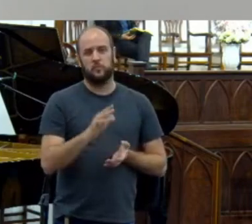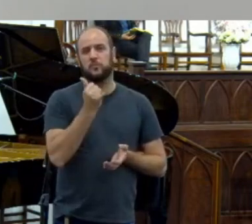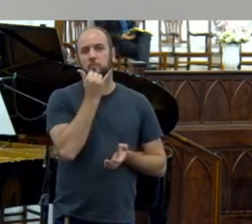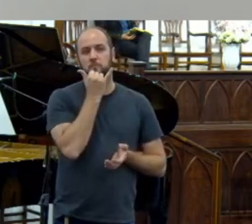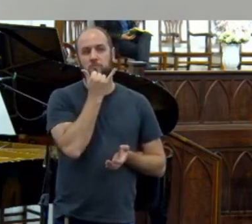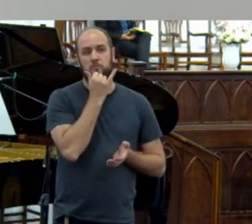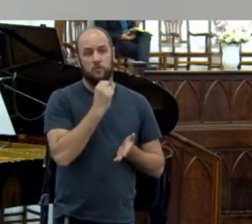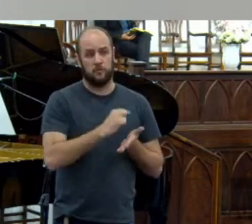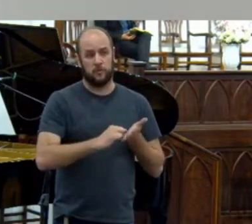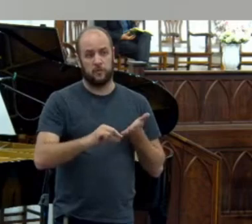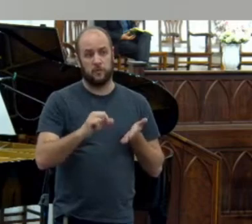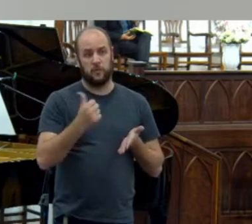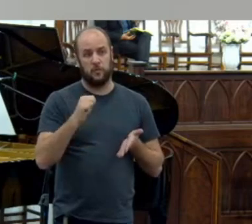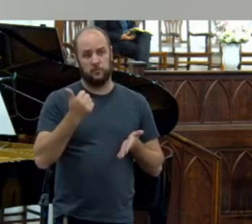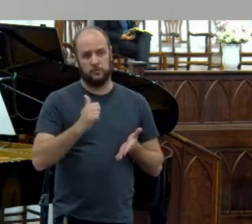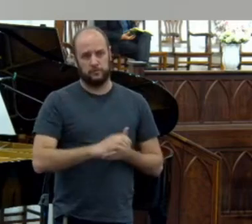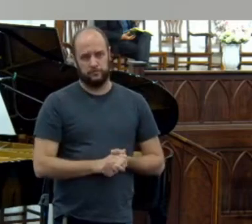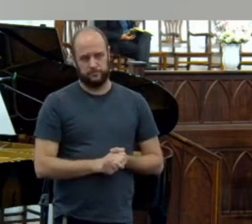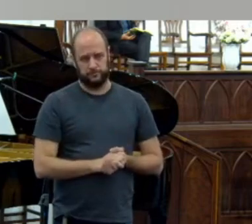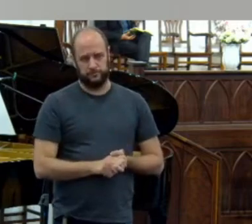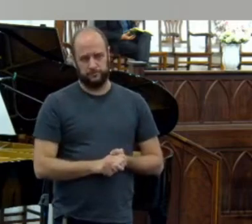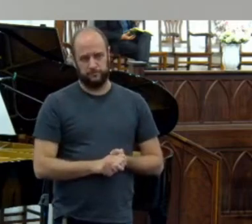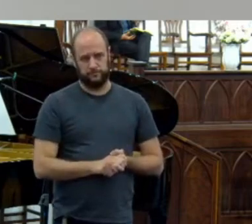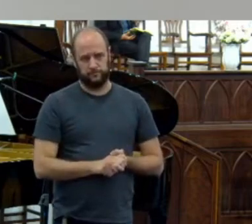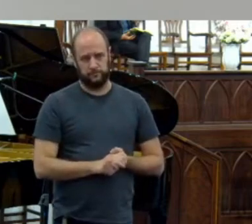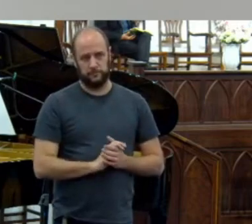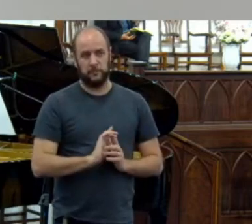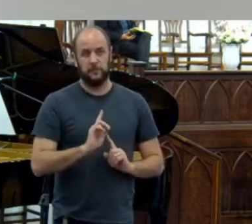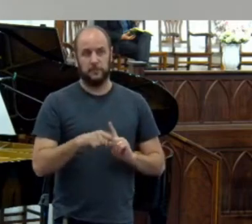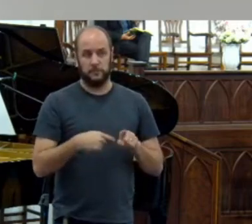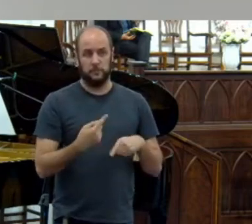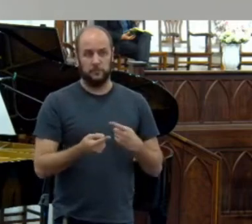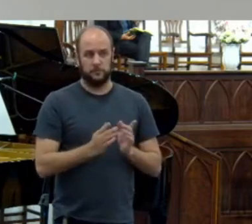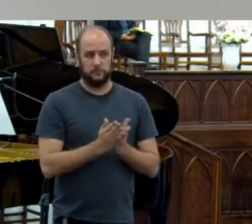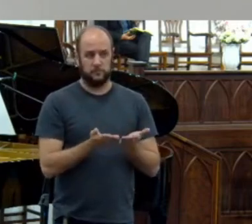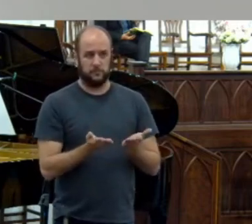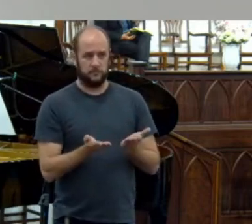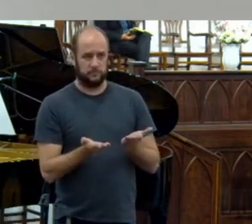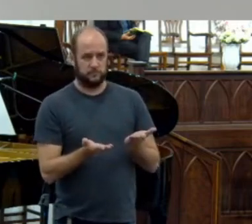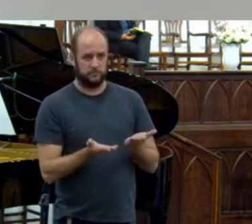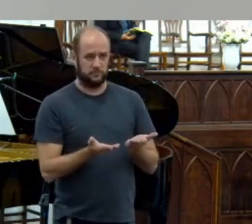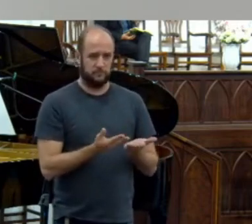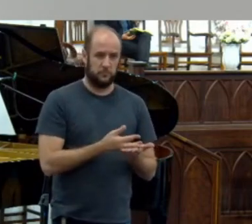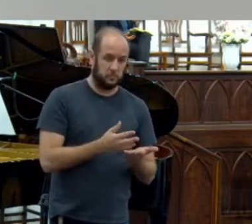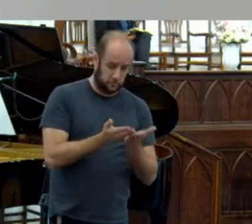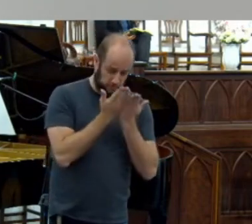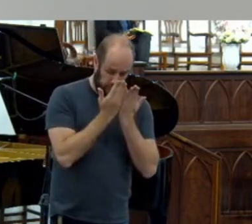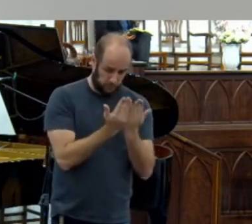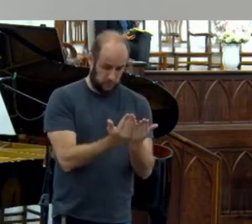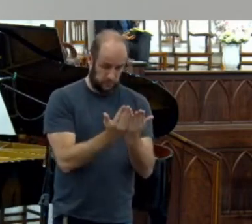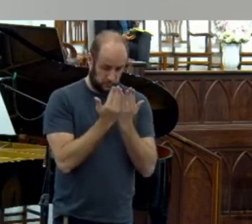Perdão, 11. Daqui a pouco eu vou estar com a Bíblia assim, para enxergar.